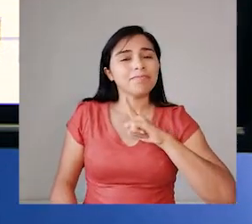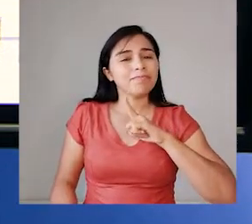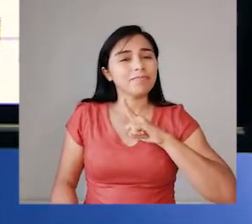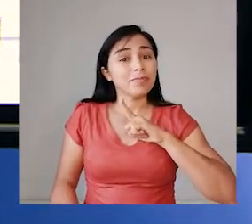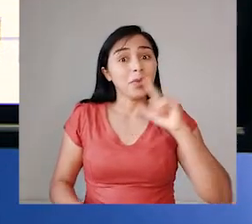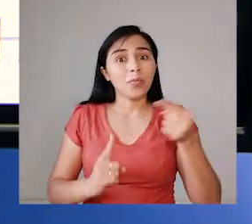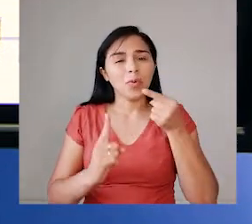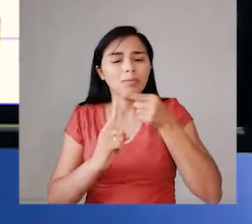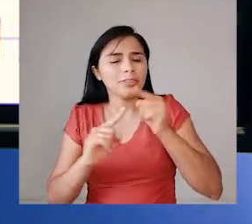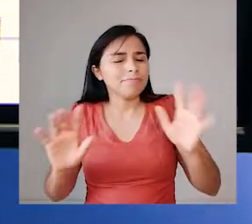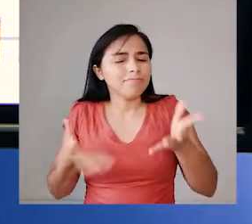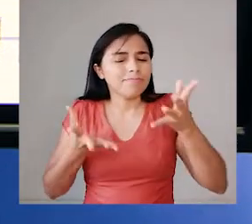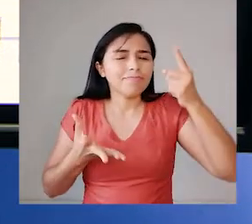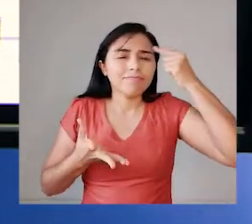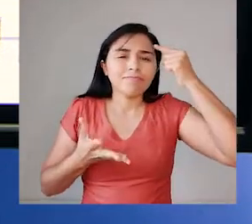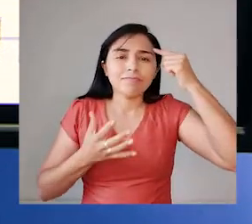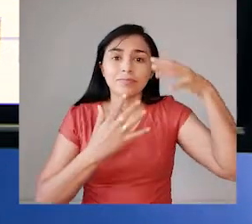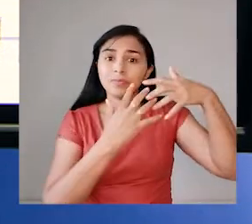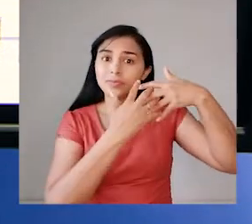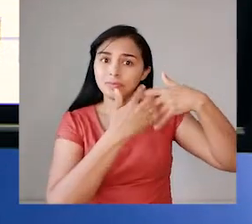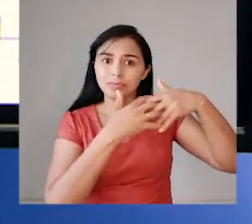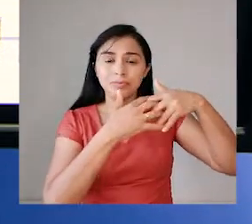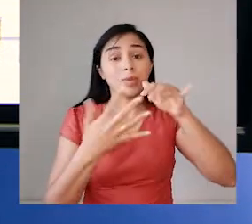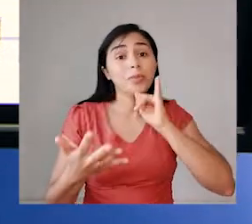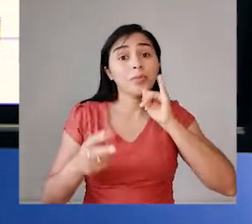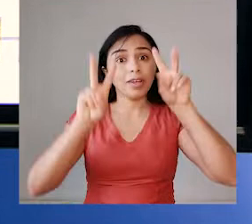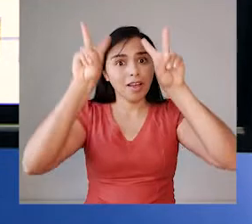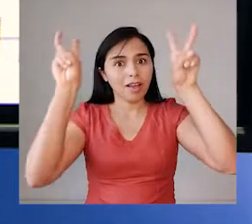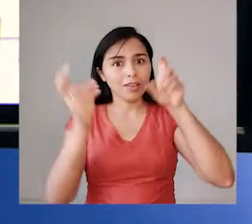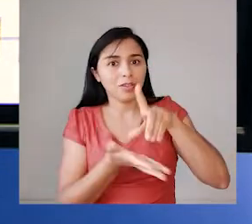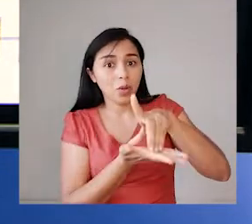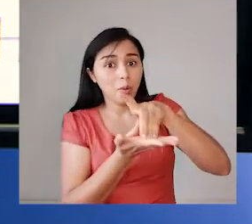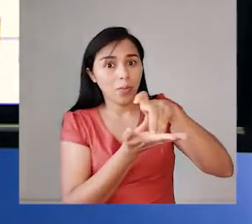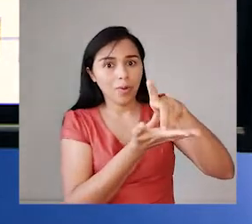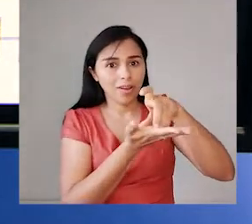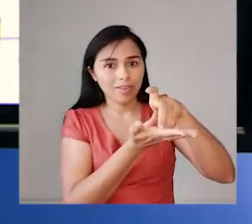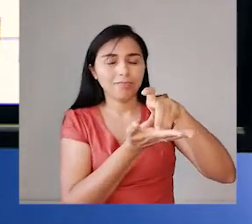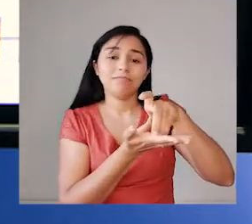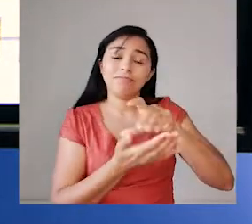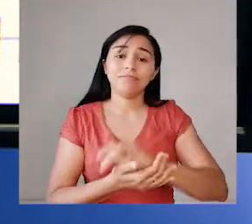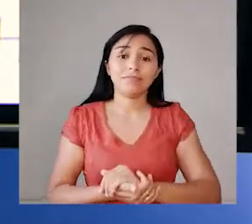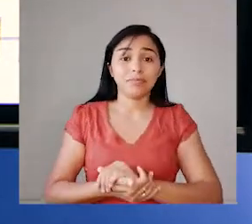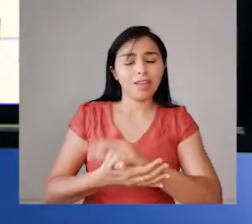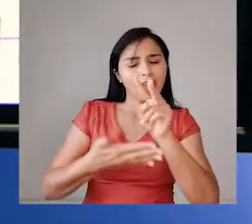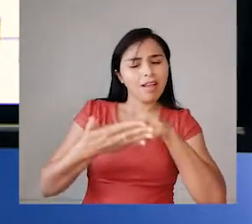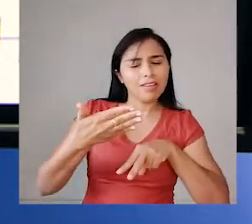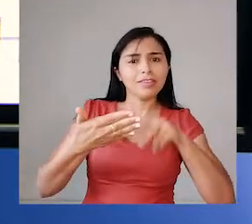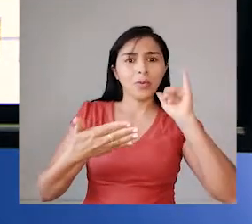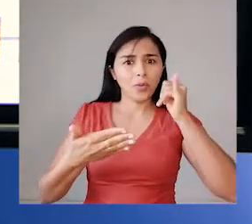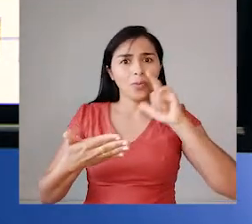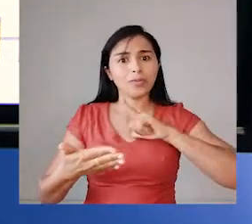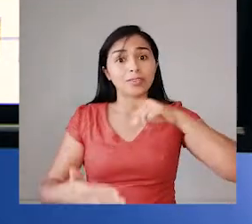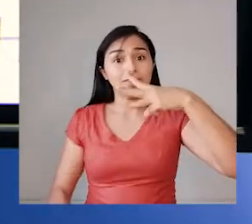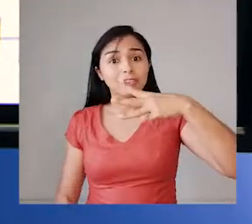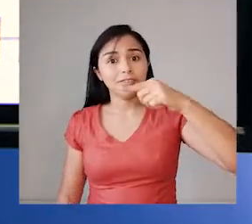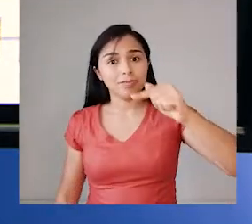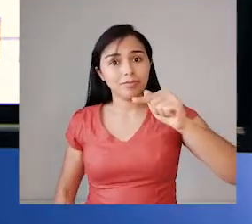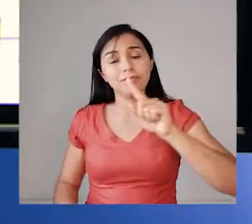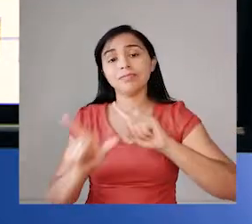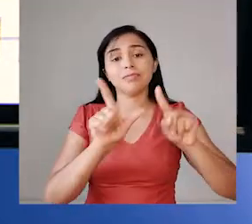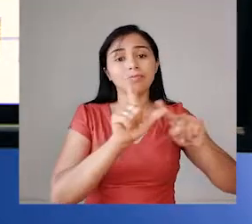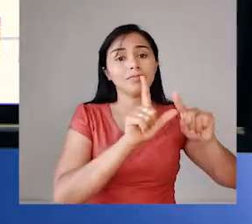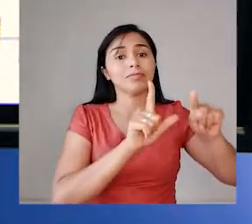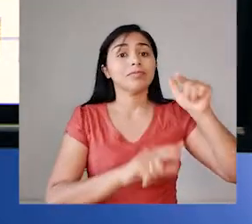sugestivos, como O Dinossauro, que é esse conto que tem 37 letras e apenas 7